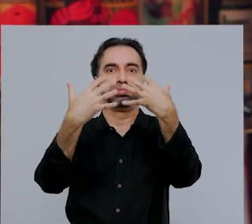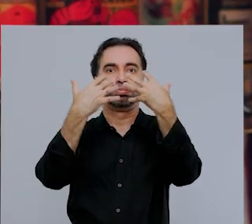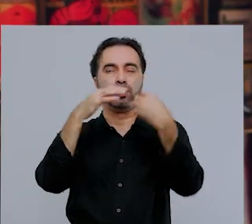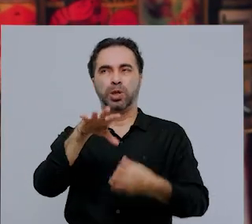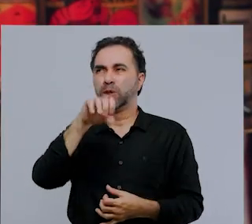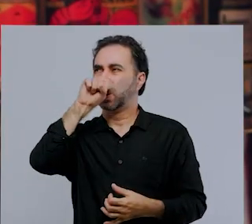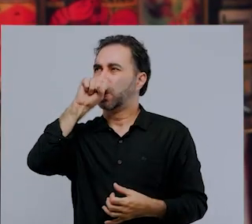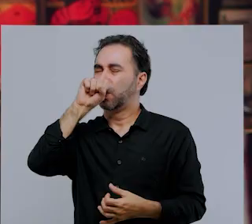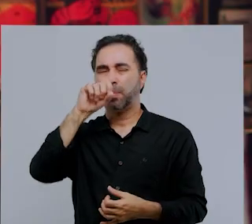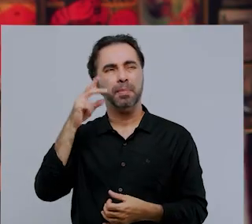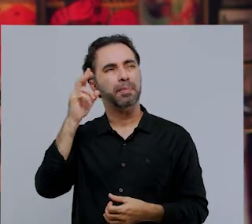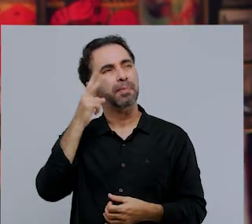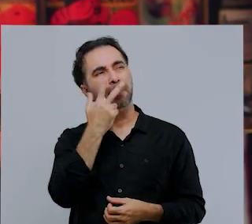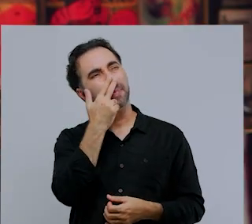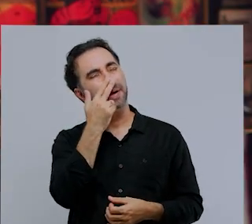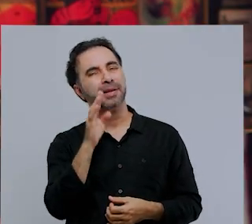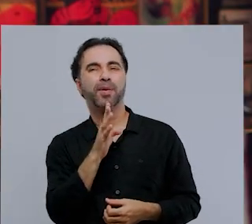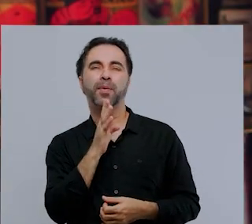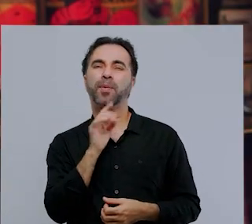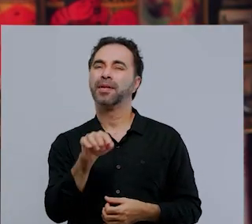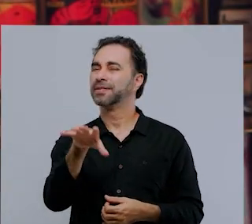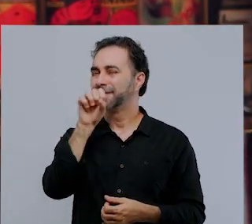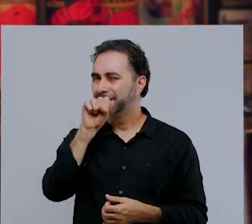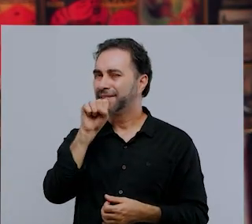um cheiro. Eu falei, gente, parece que eu conheço esse cheiro.